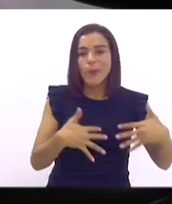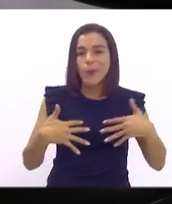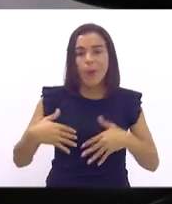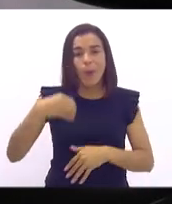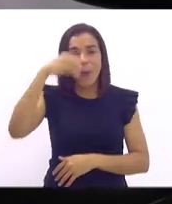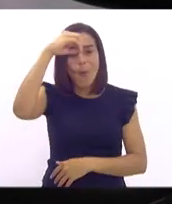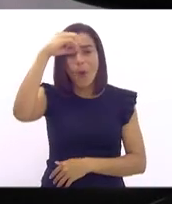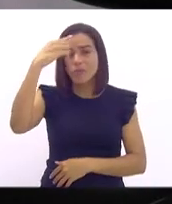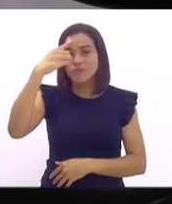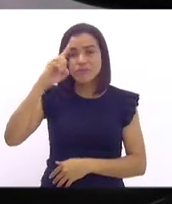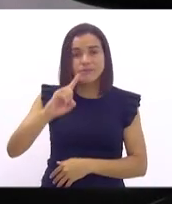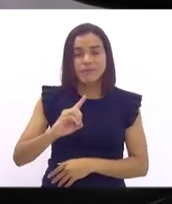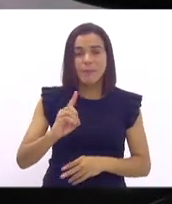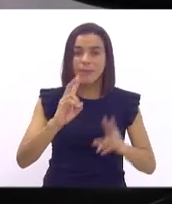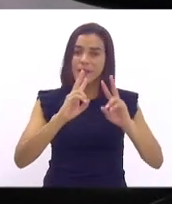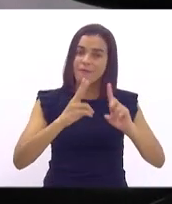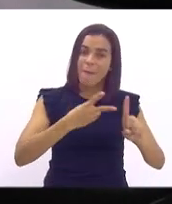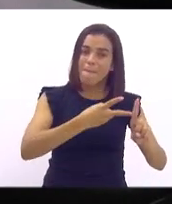que